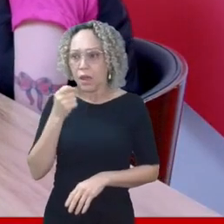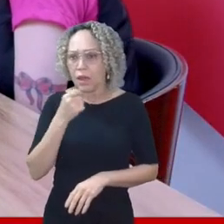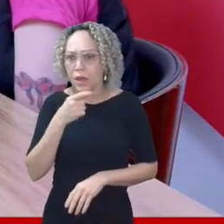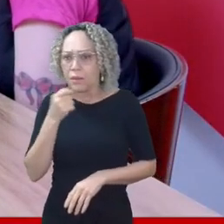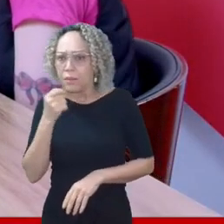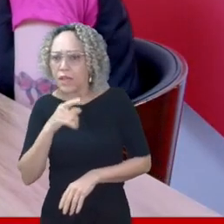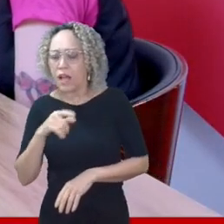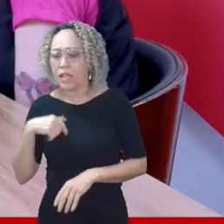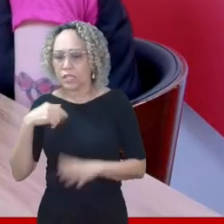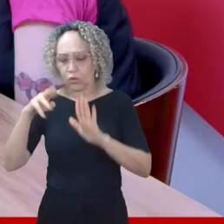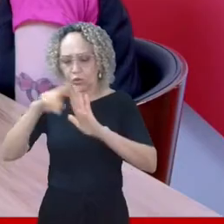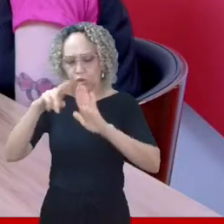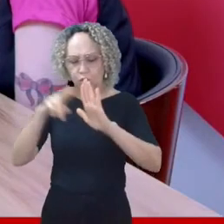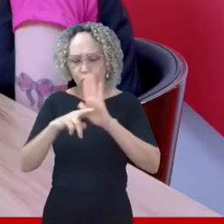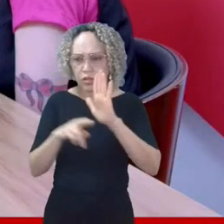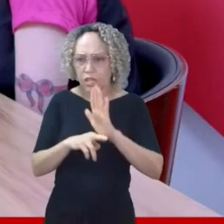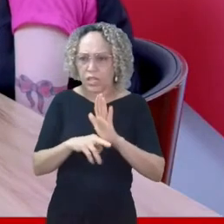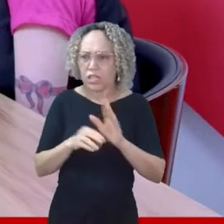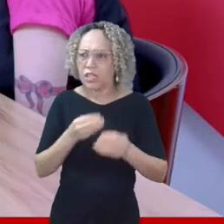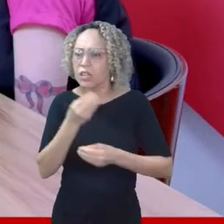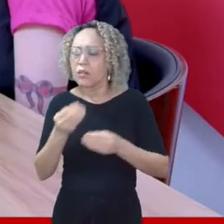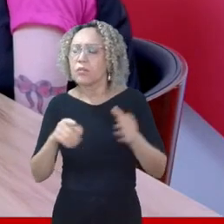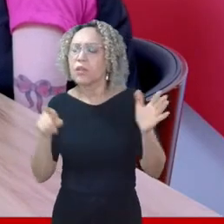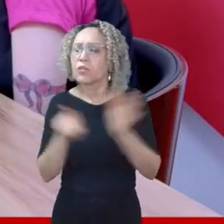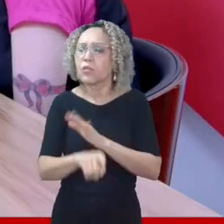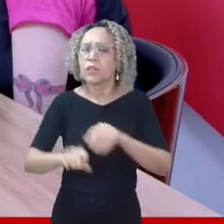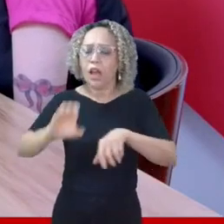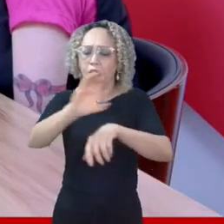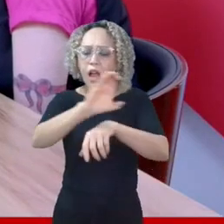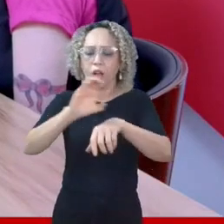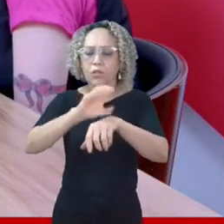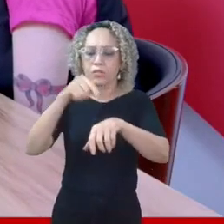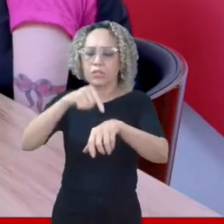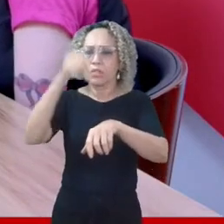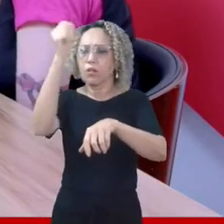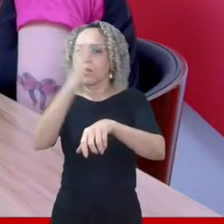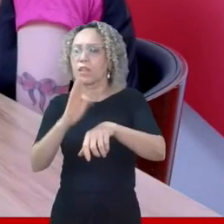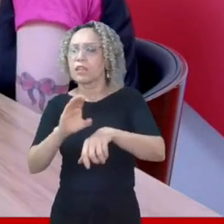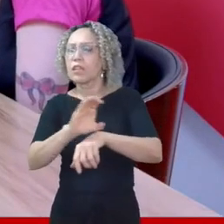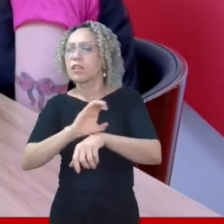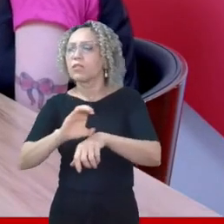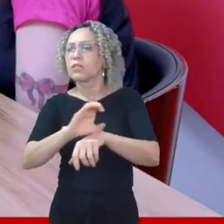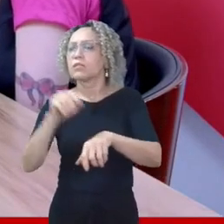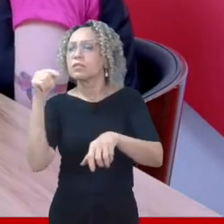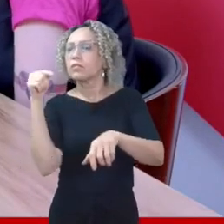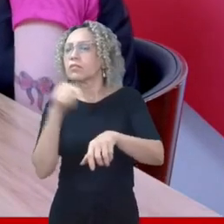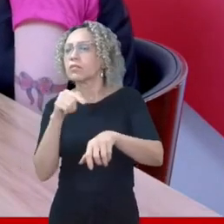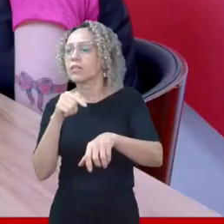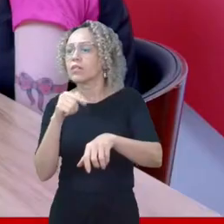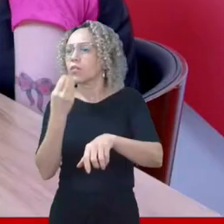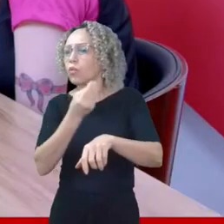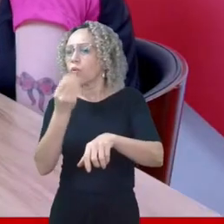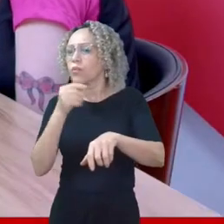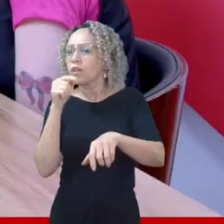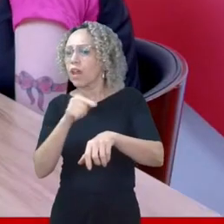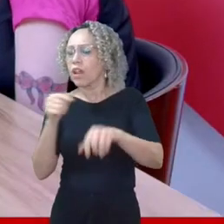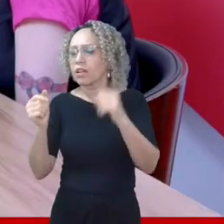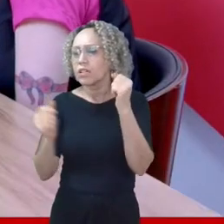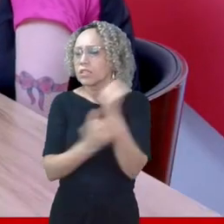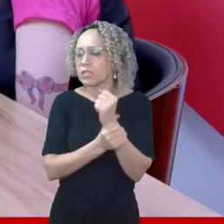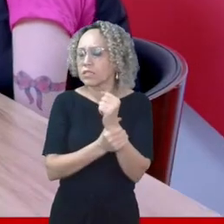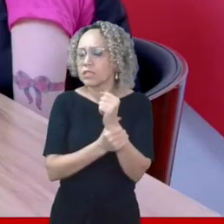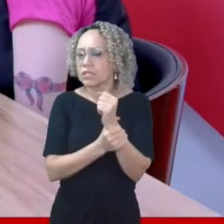questão da Constituição brasileira, como é que ela garante, além dessa questão